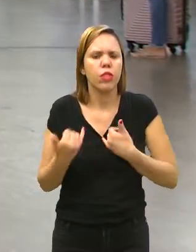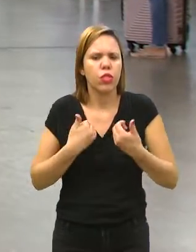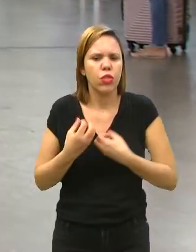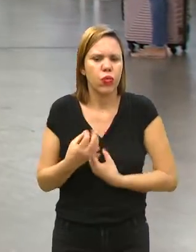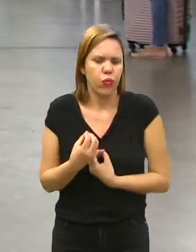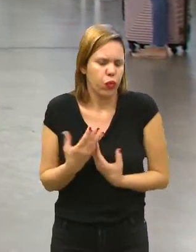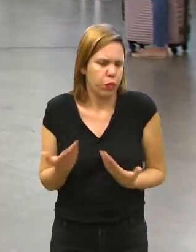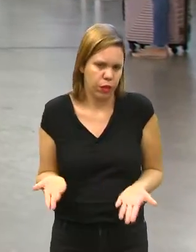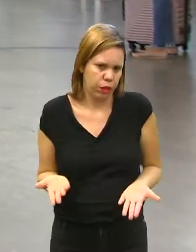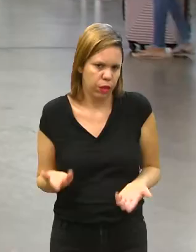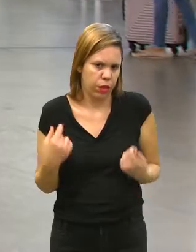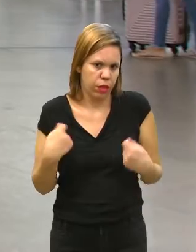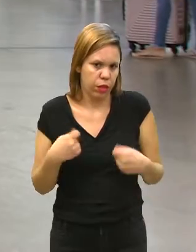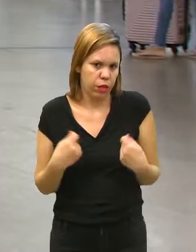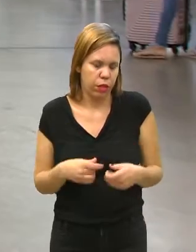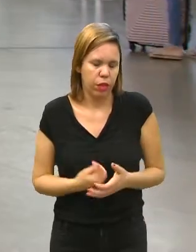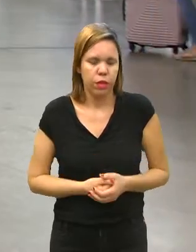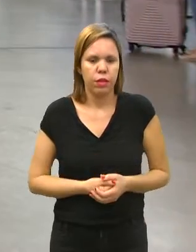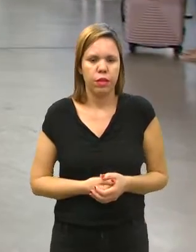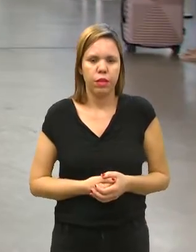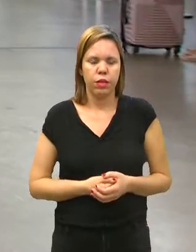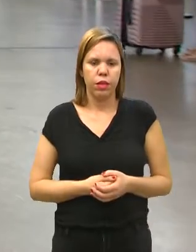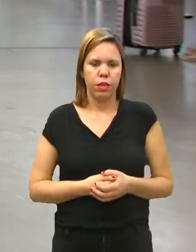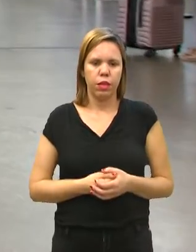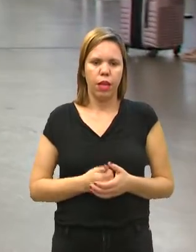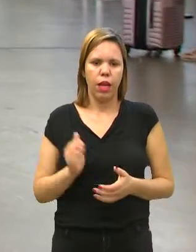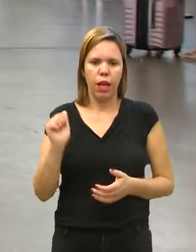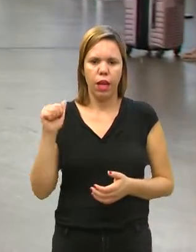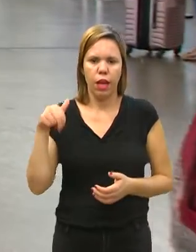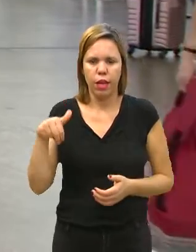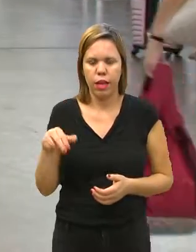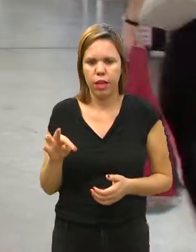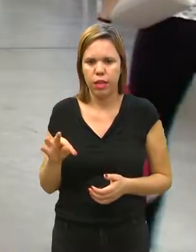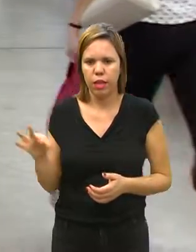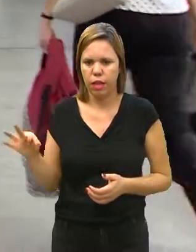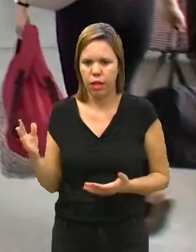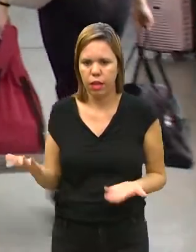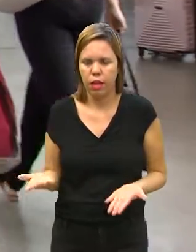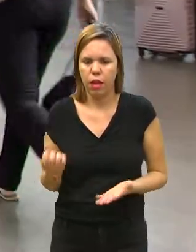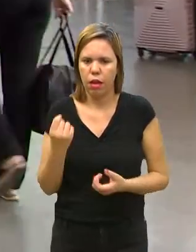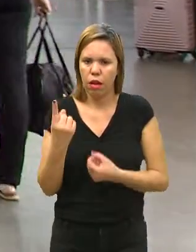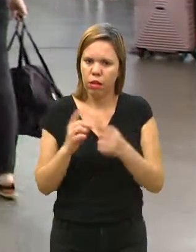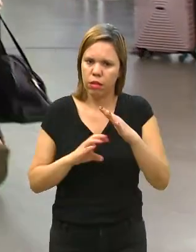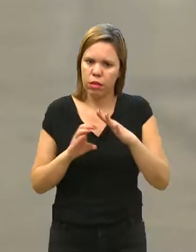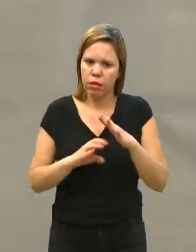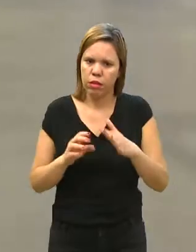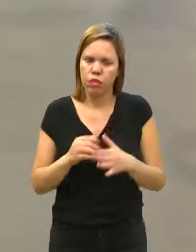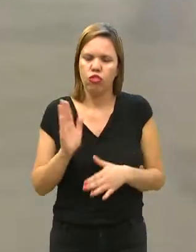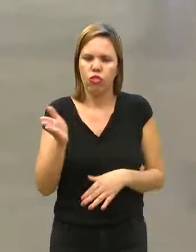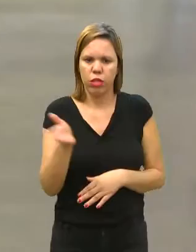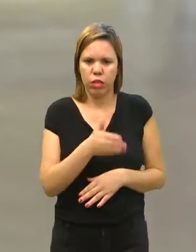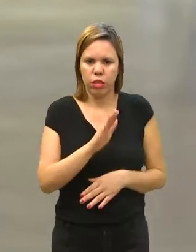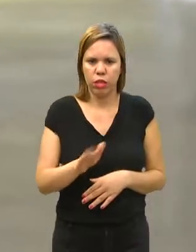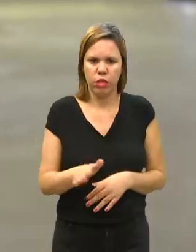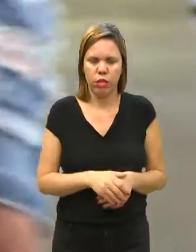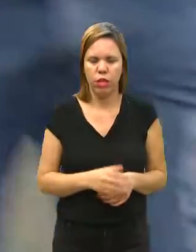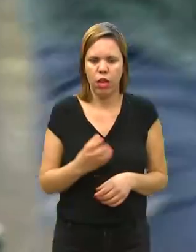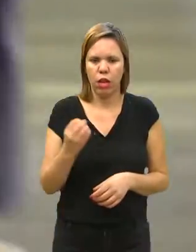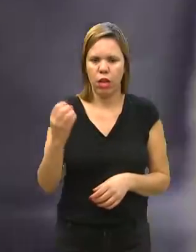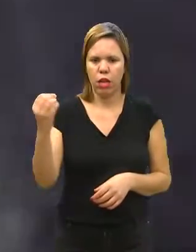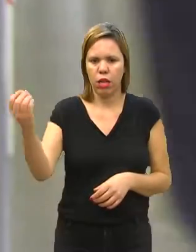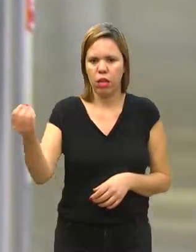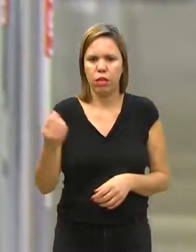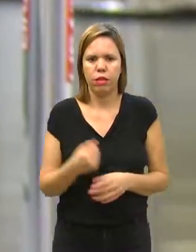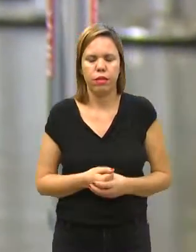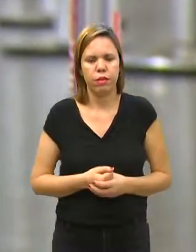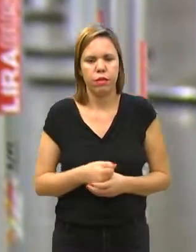informação precisa ser ratificada pela ANTT, só que algumas empresas já estão cancelando as viagens